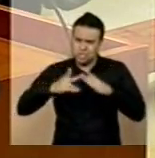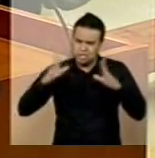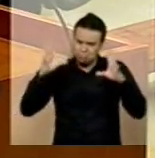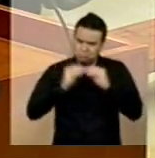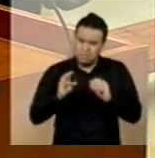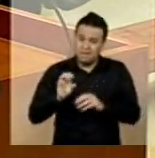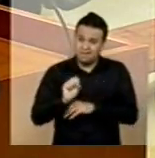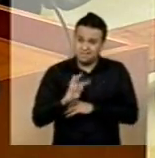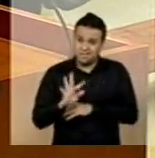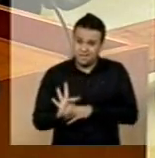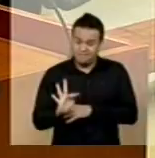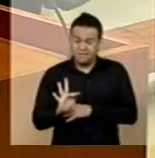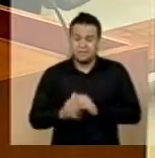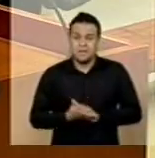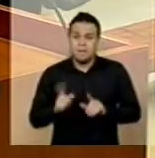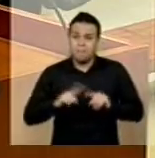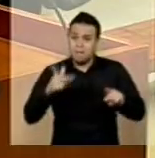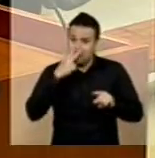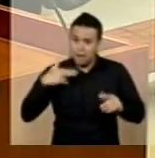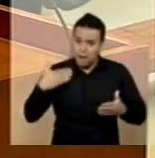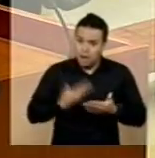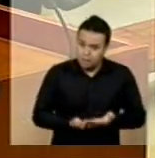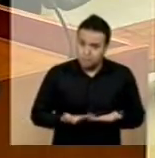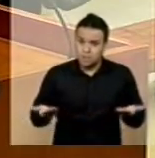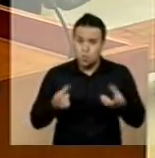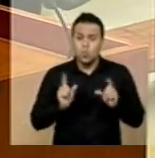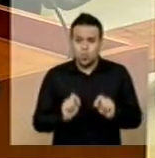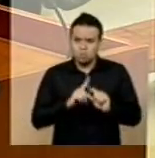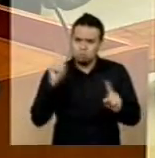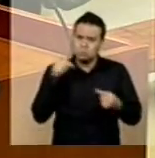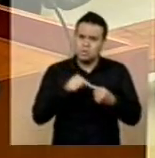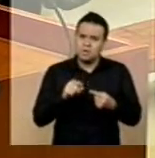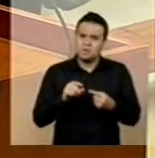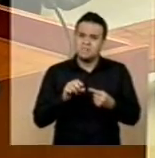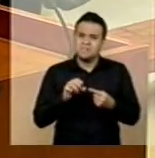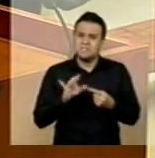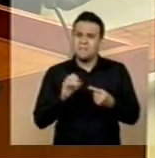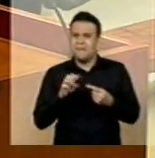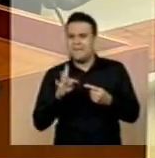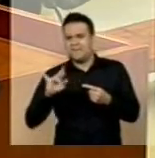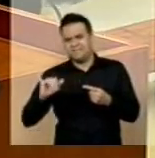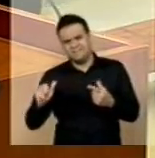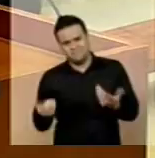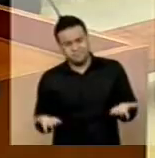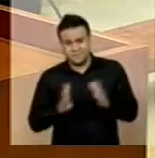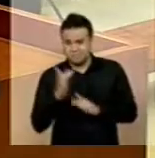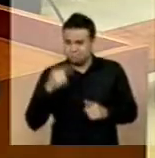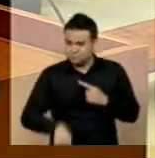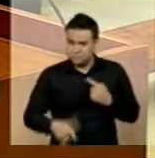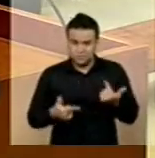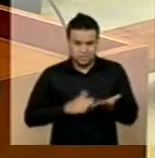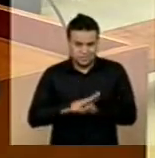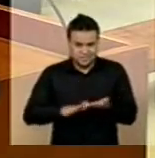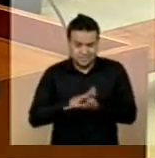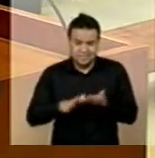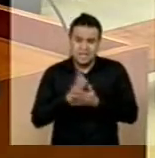foi, tivesse, ainda que vagamente, algo a ver com simetria. Não tinha. Aquele precedente